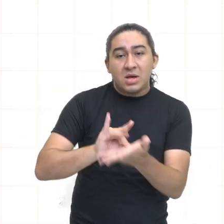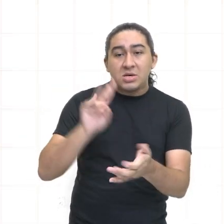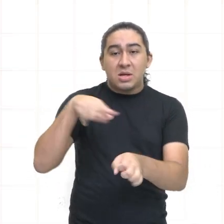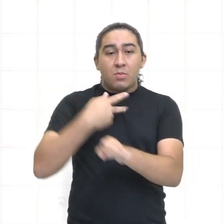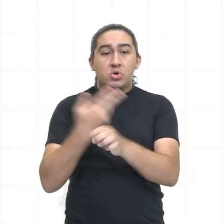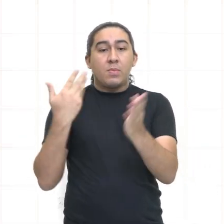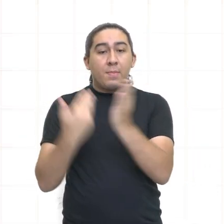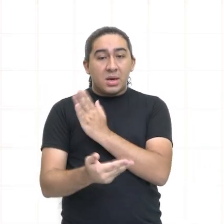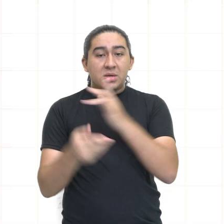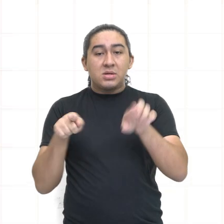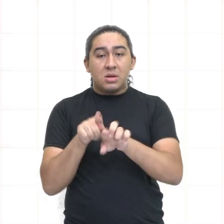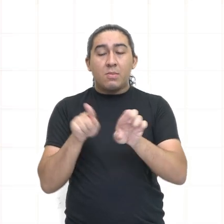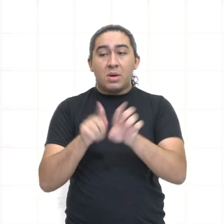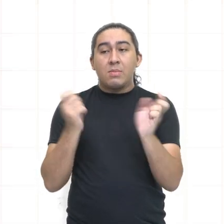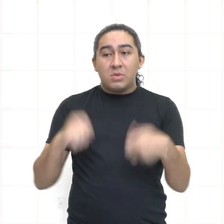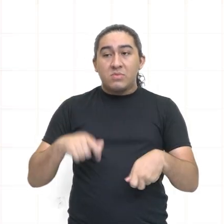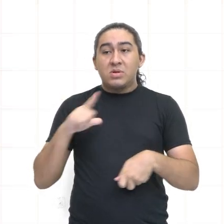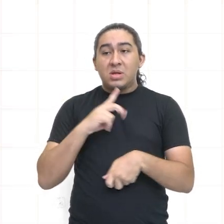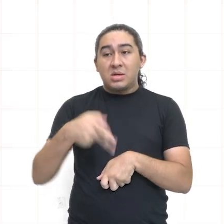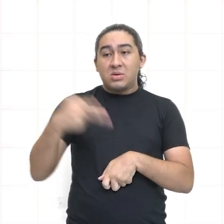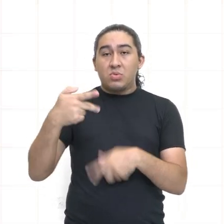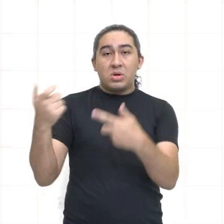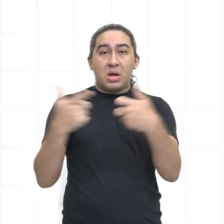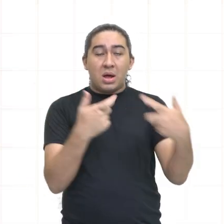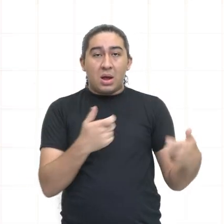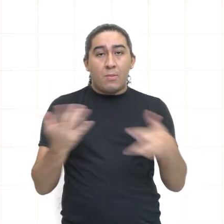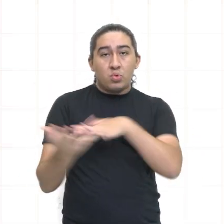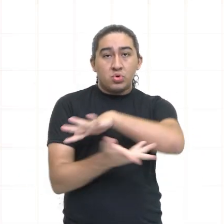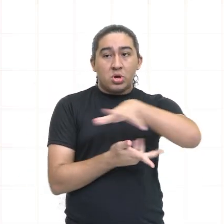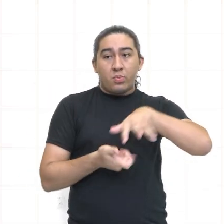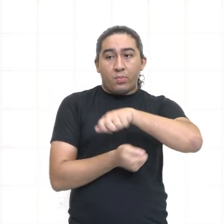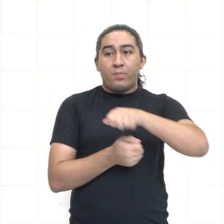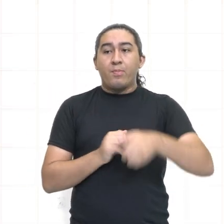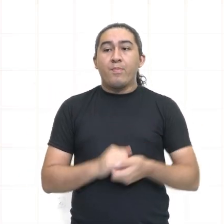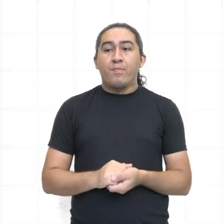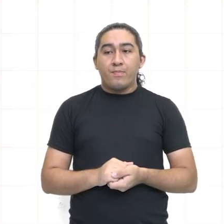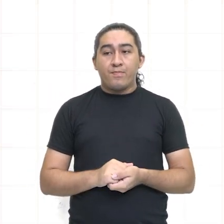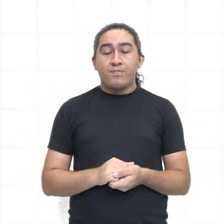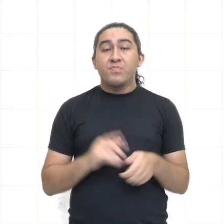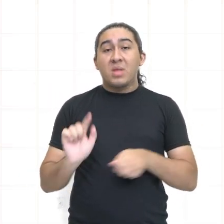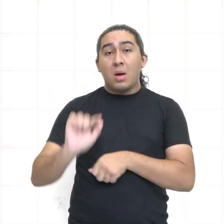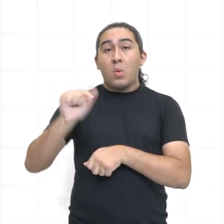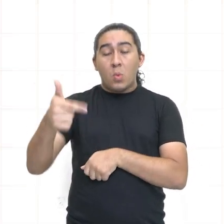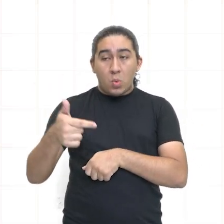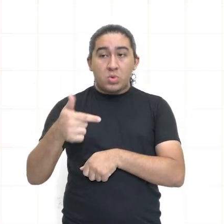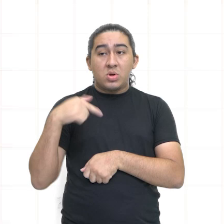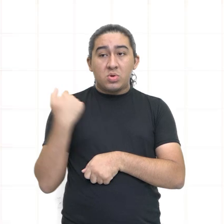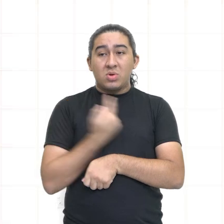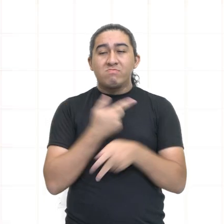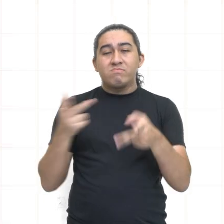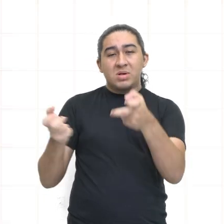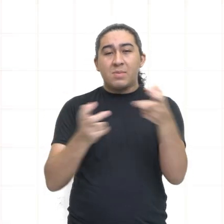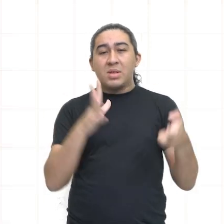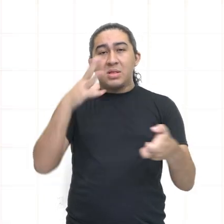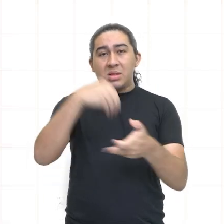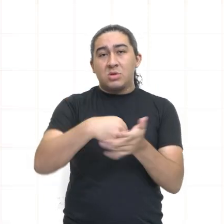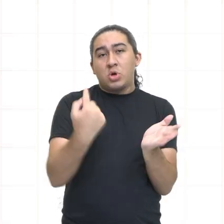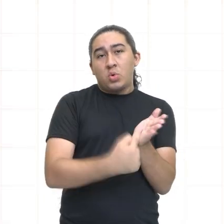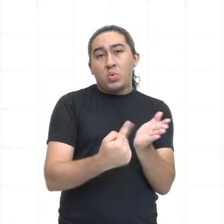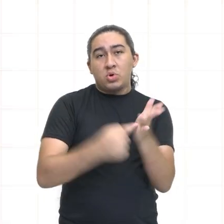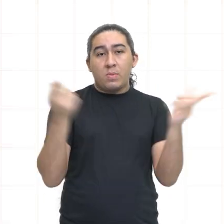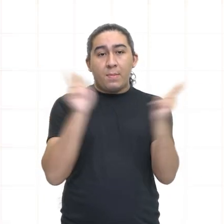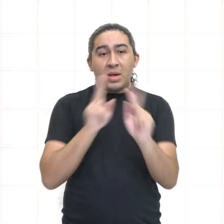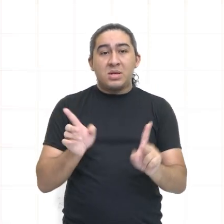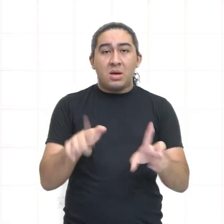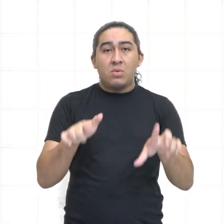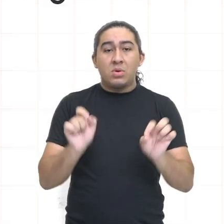rendição e acabando assim com a Segunda Guerra Mundial, certo? A outra conferência que nós vamos observar dentro dos acordos de paz